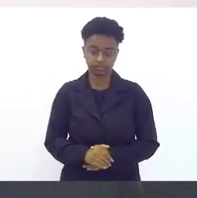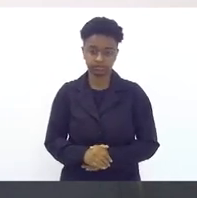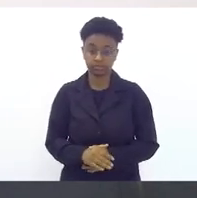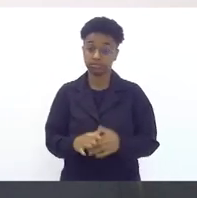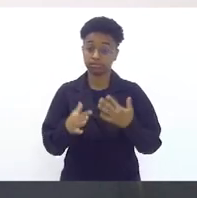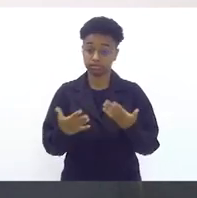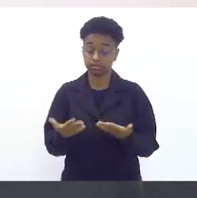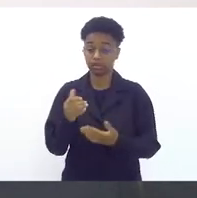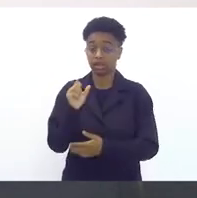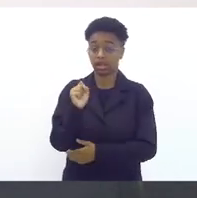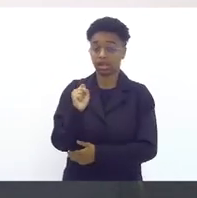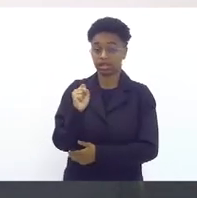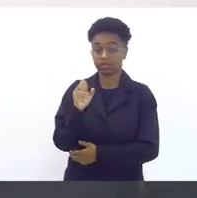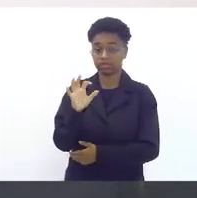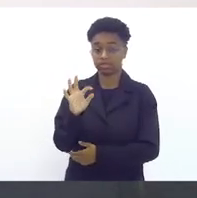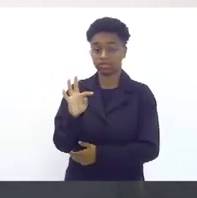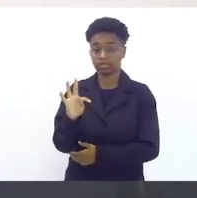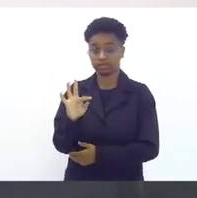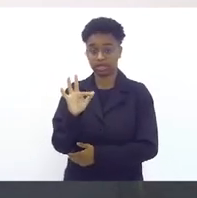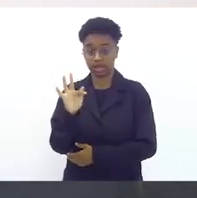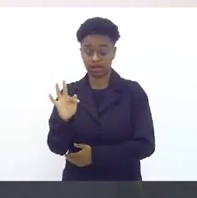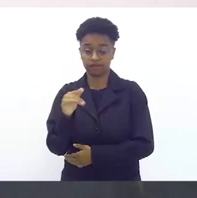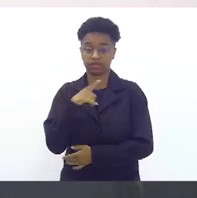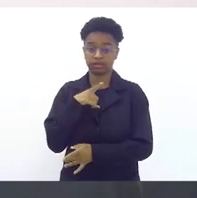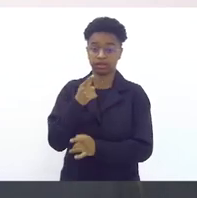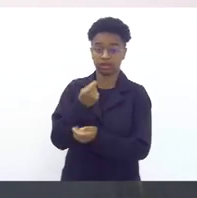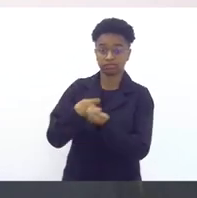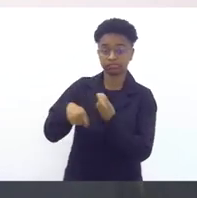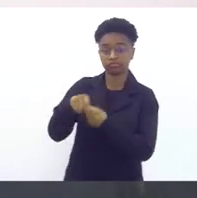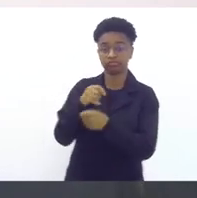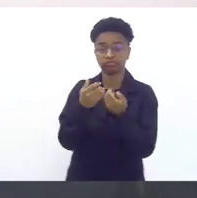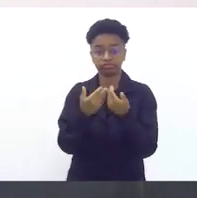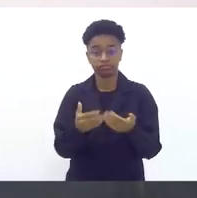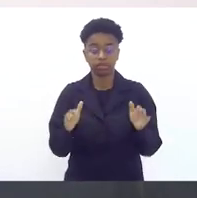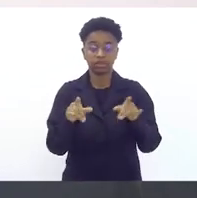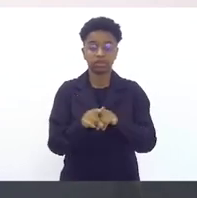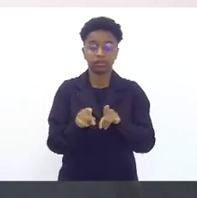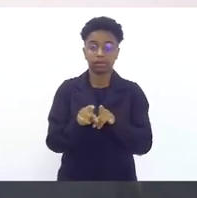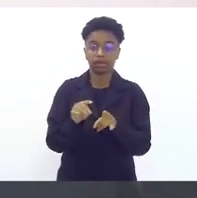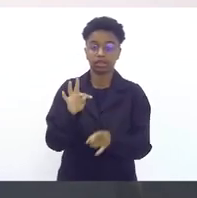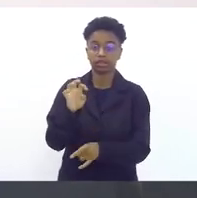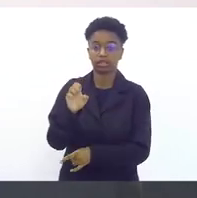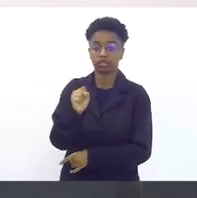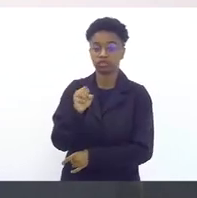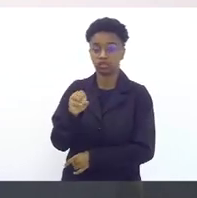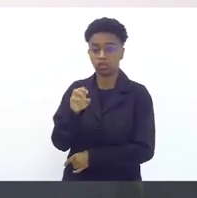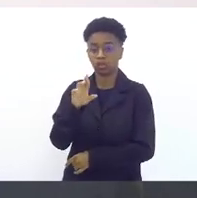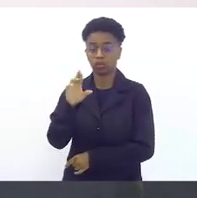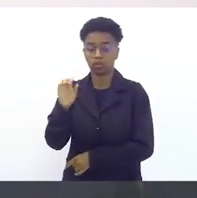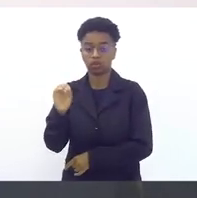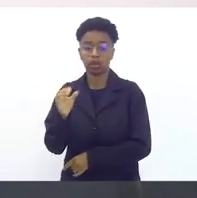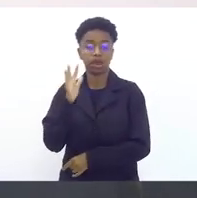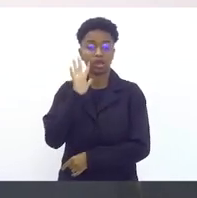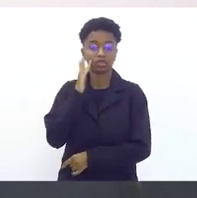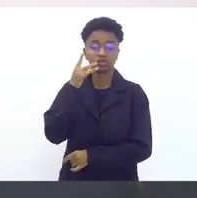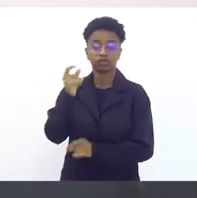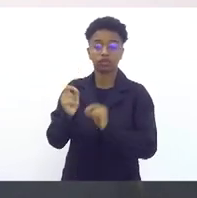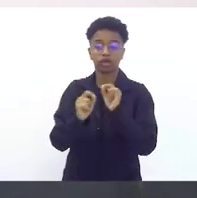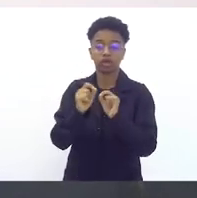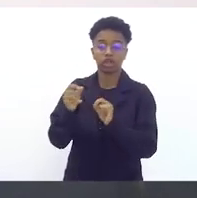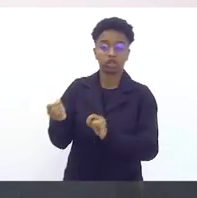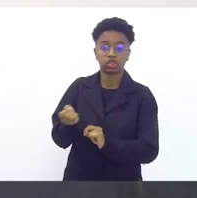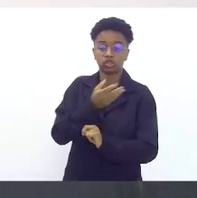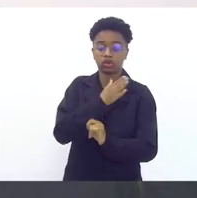o Supremo abriu uma mesa de negociação e o Tesouro resolveu celebrar o novo regime